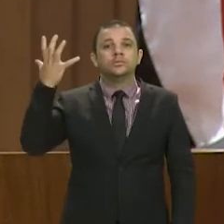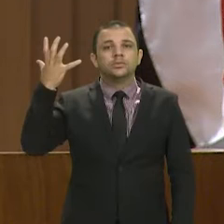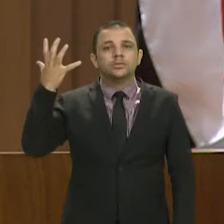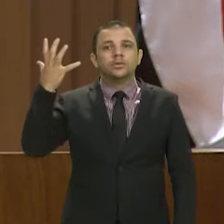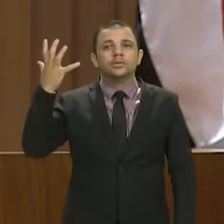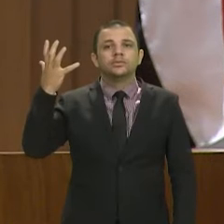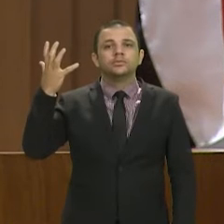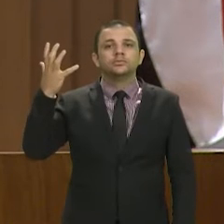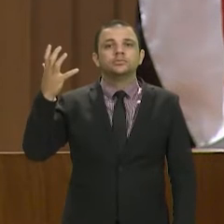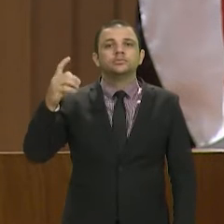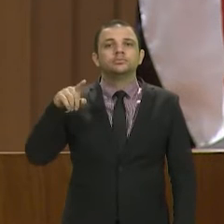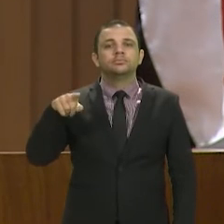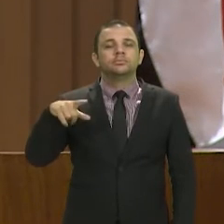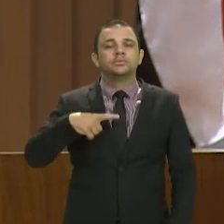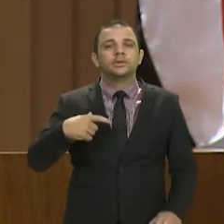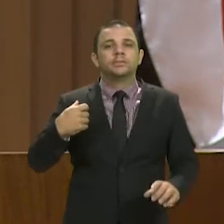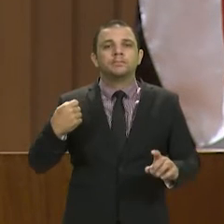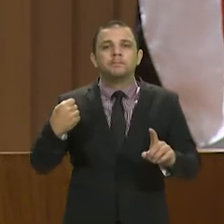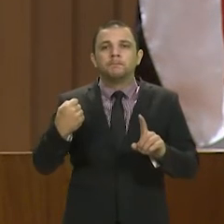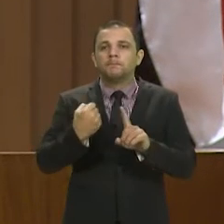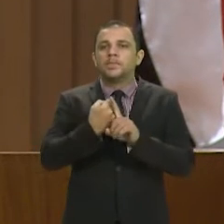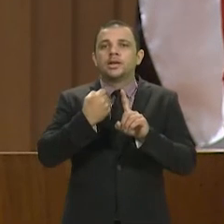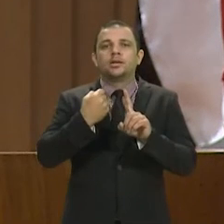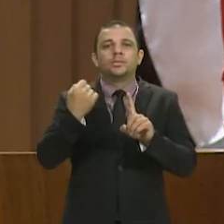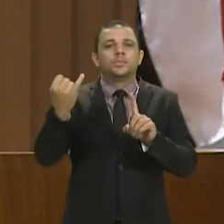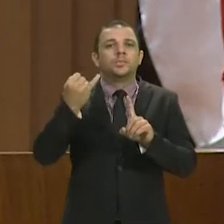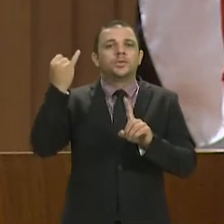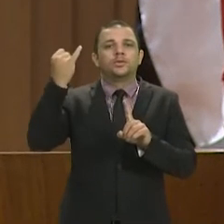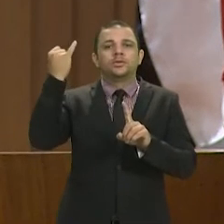grande marco na cardiologia.